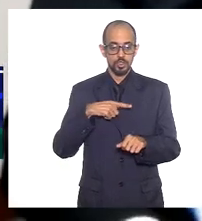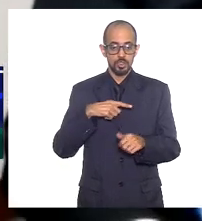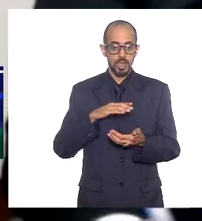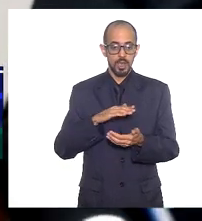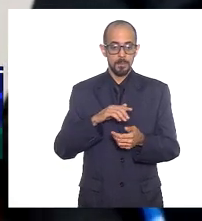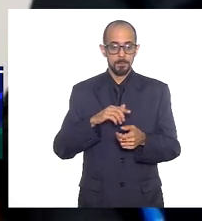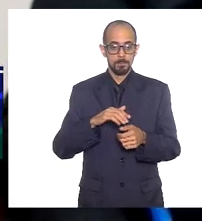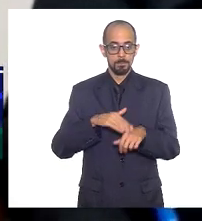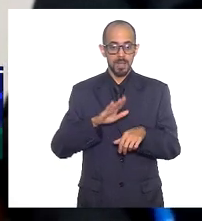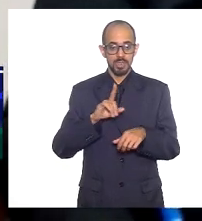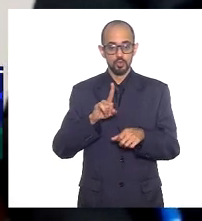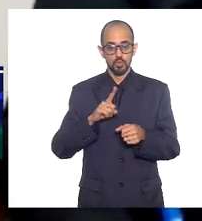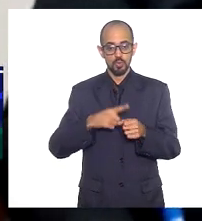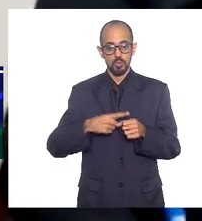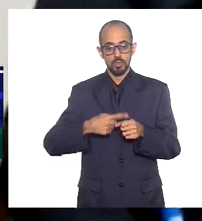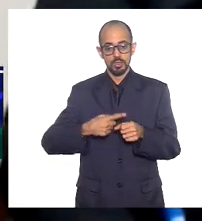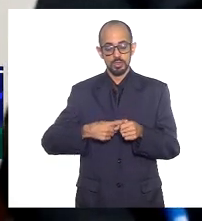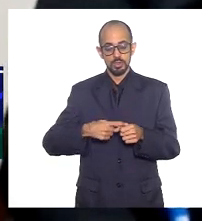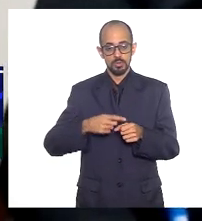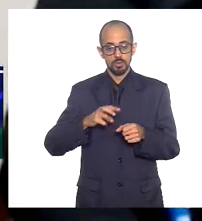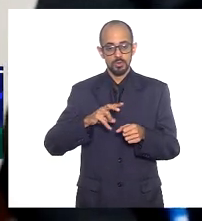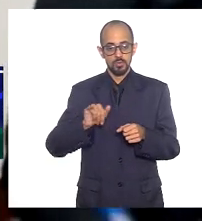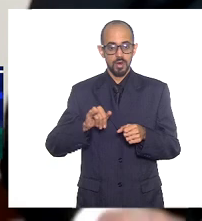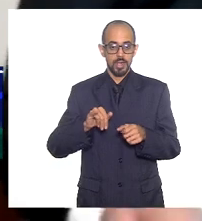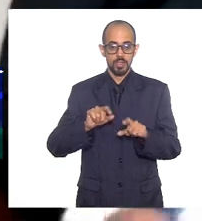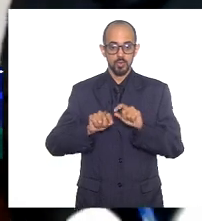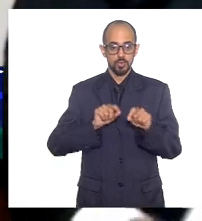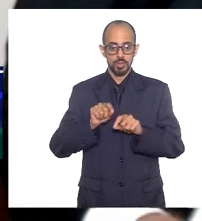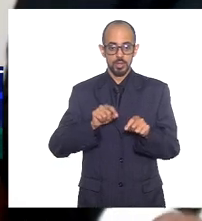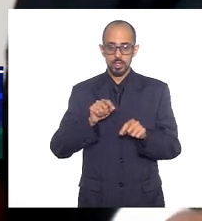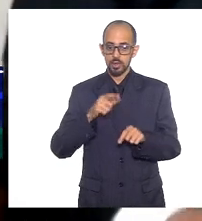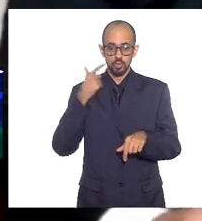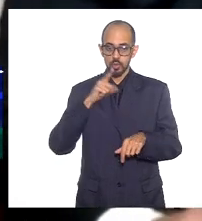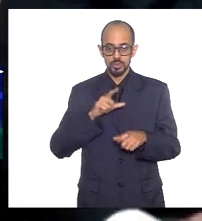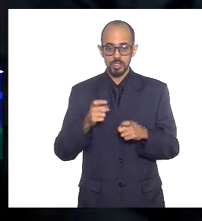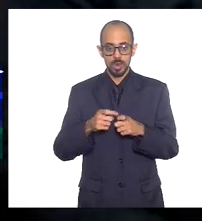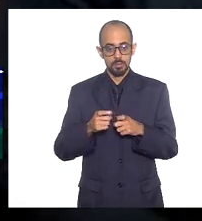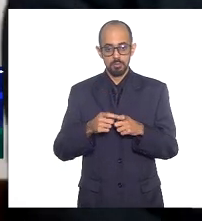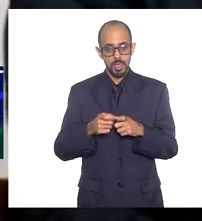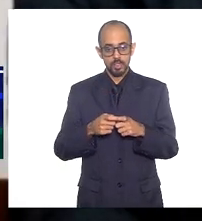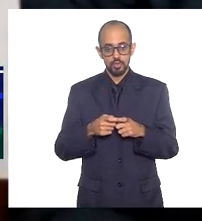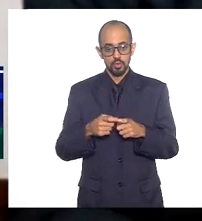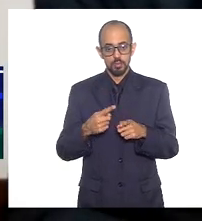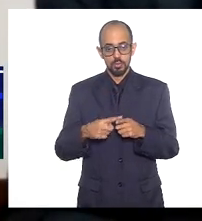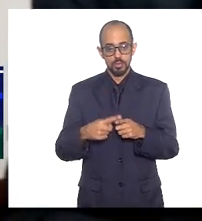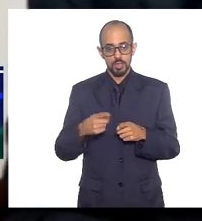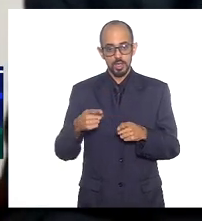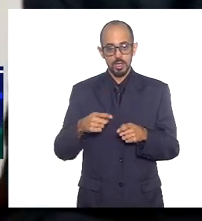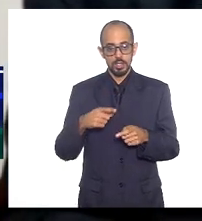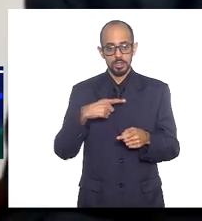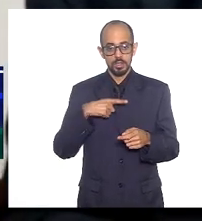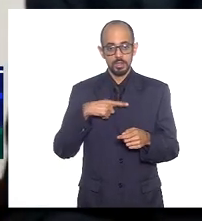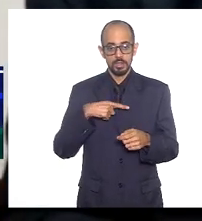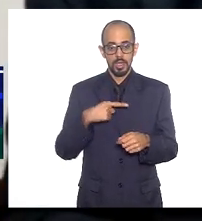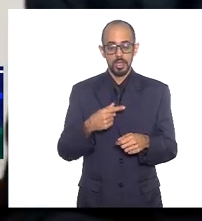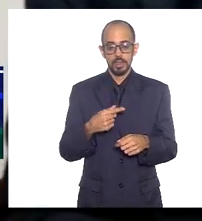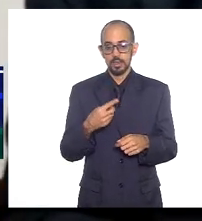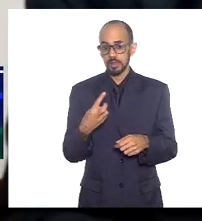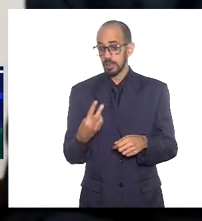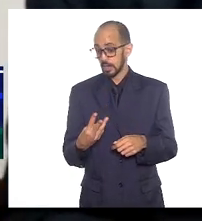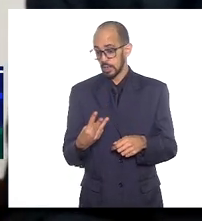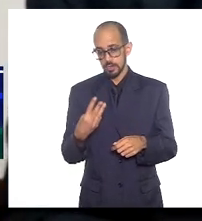vai passar a não ter médicos na rede, porque o médico tem quatro, três, cinco empregos